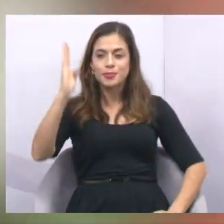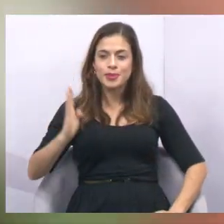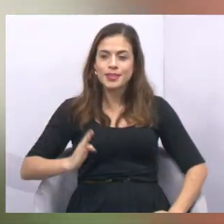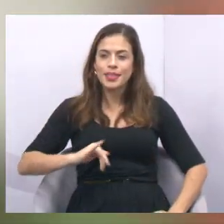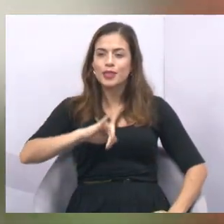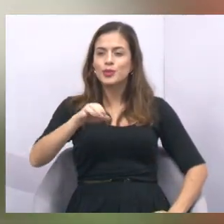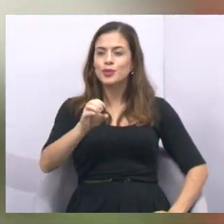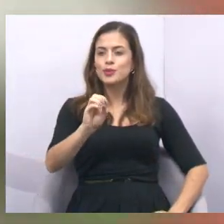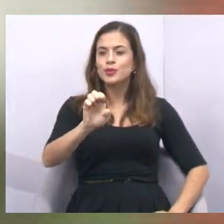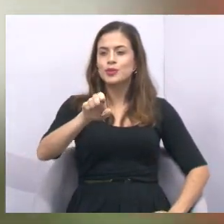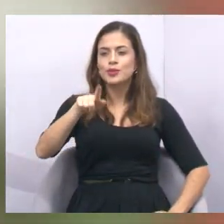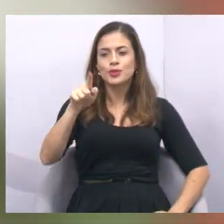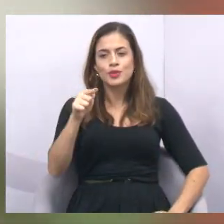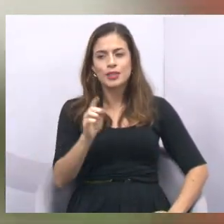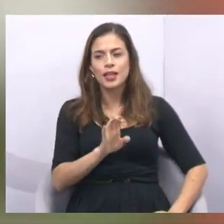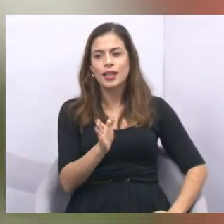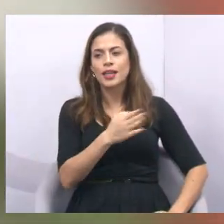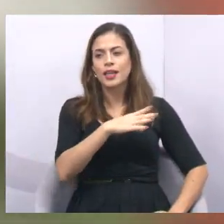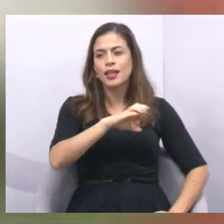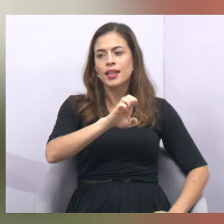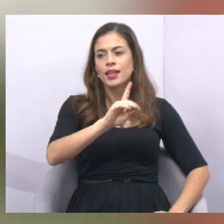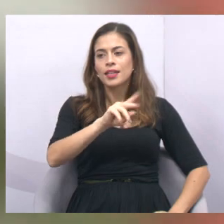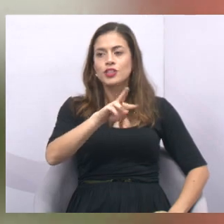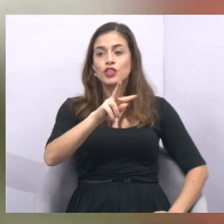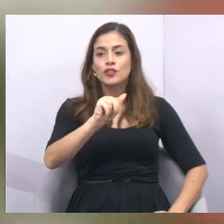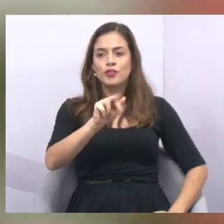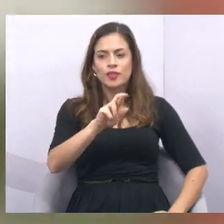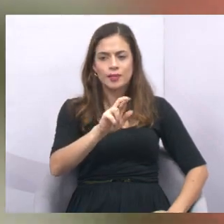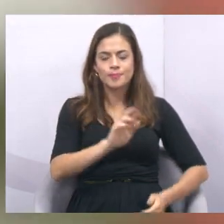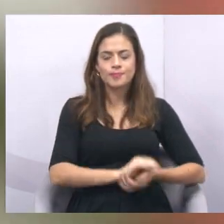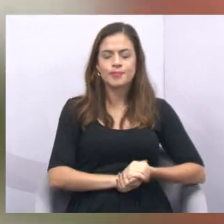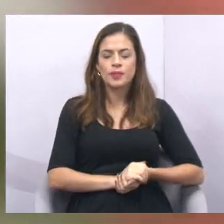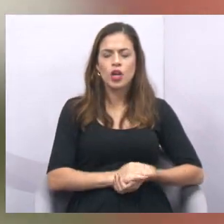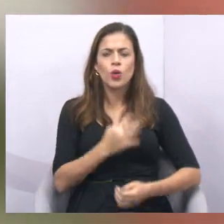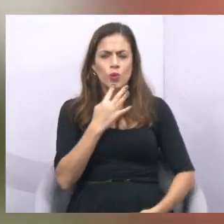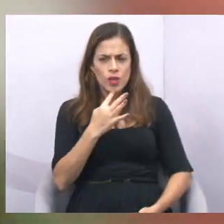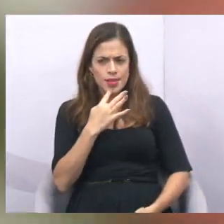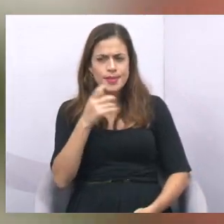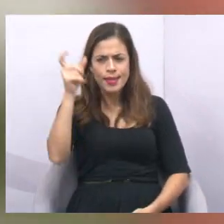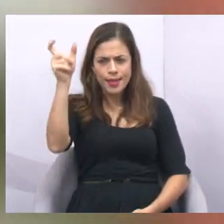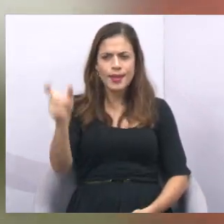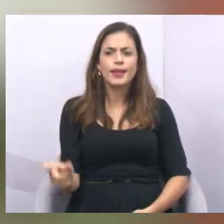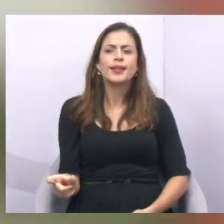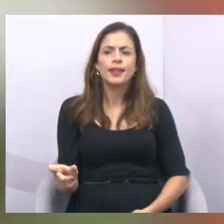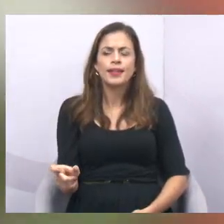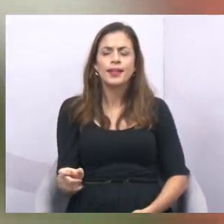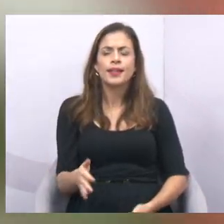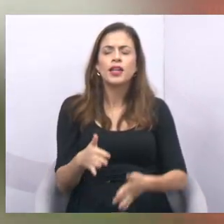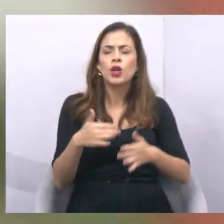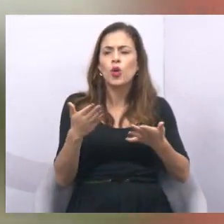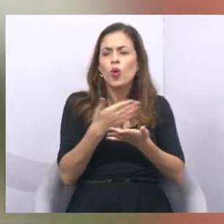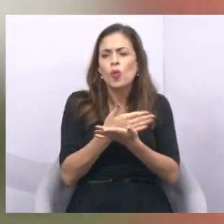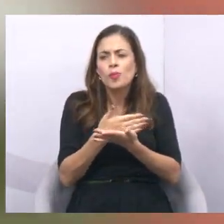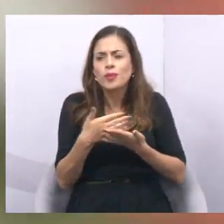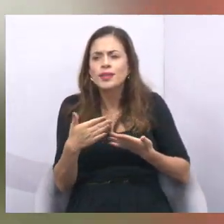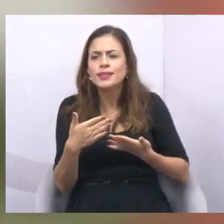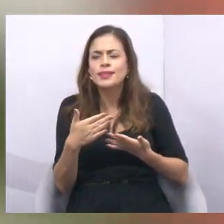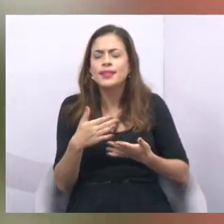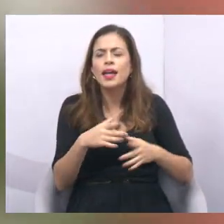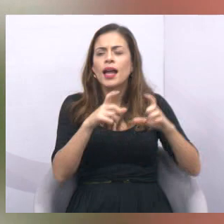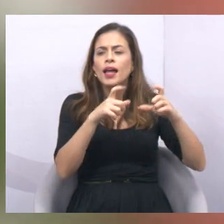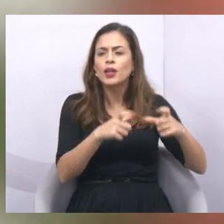Simões. Comecei a conhecer Edivar quando transmitia ainda pela Rádio Clube os jogos do Trianon, e